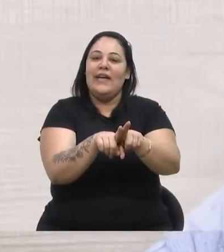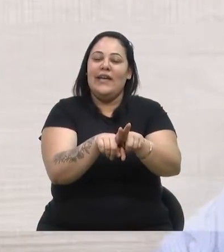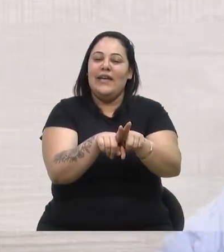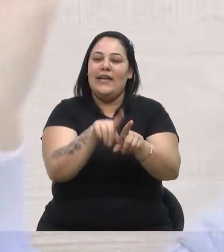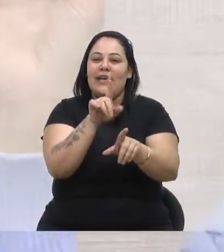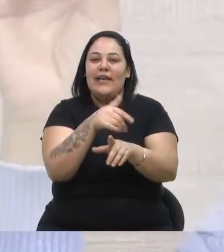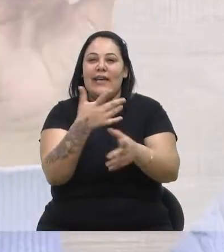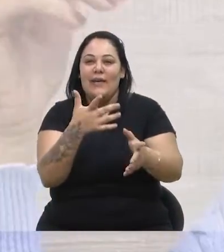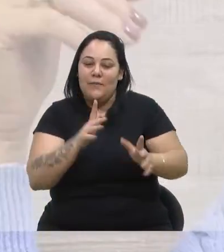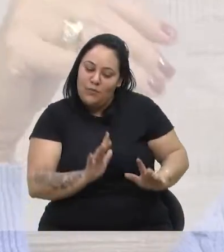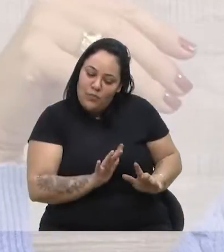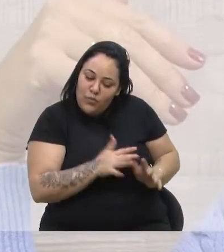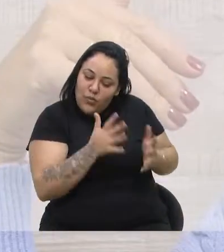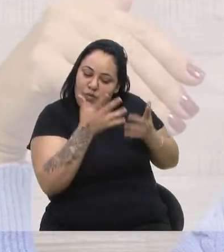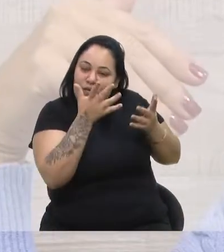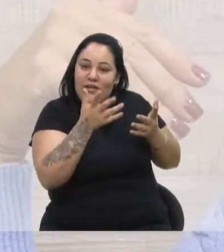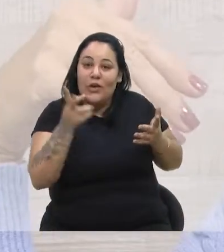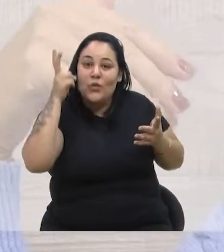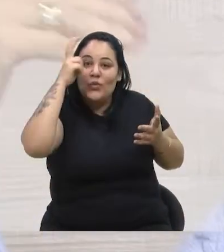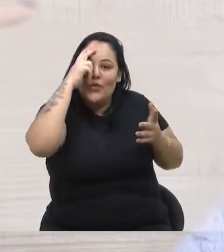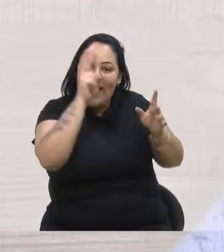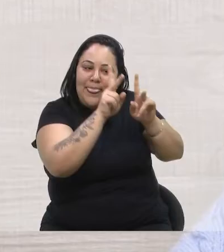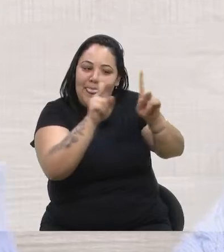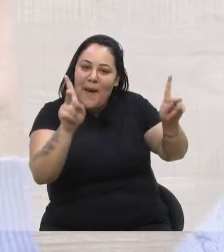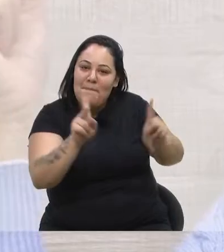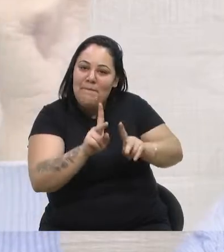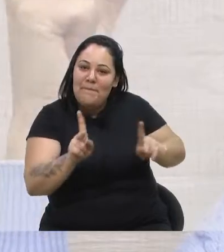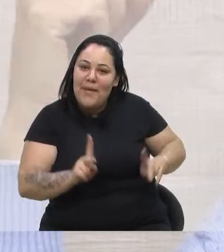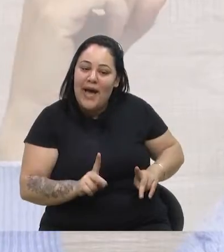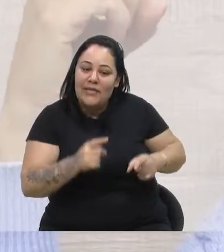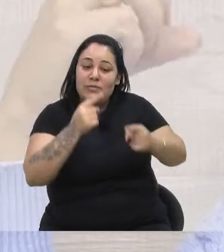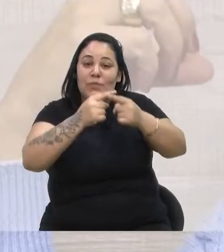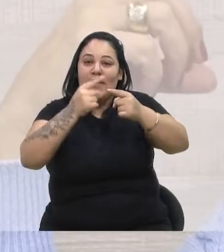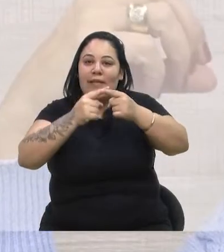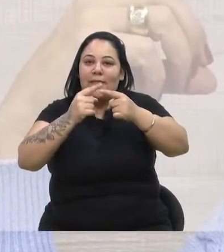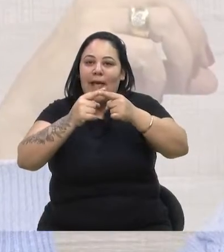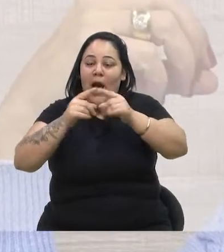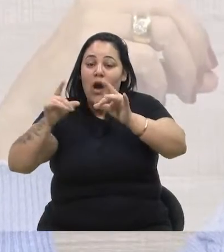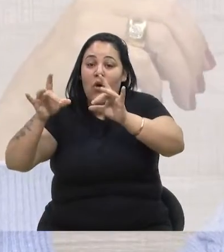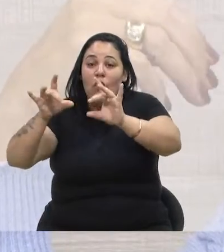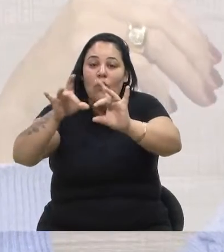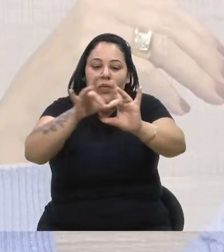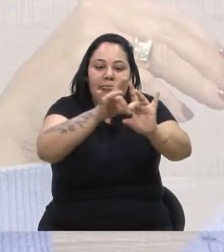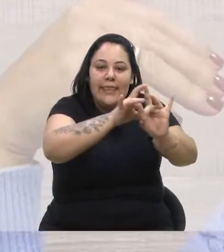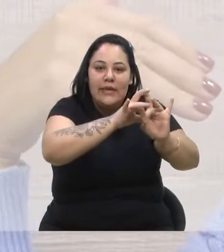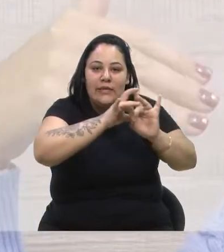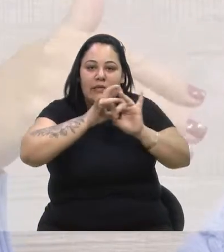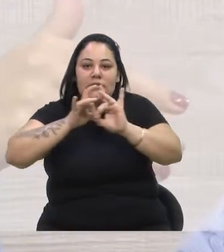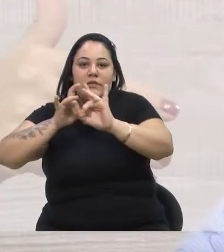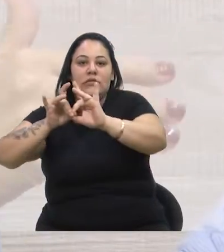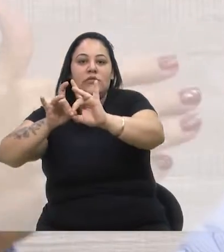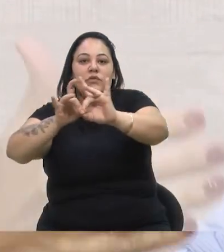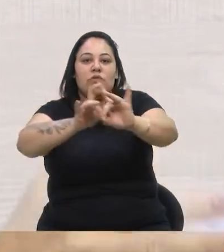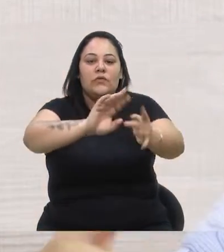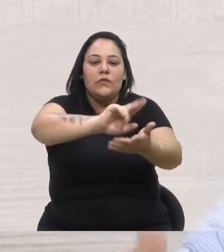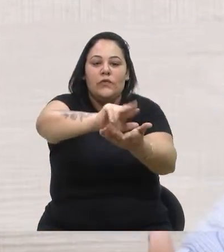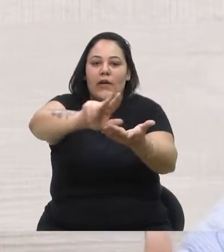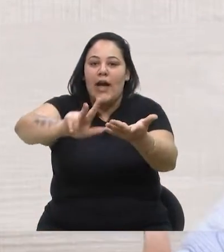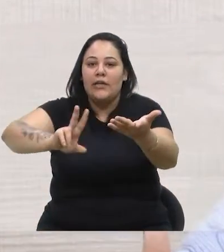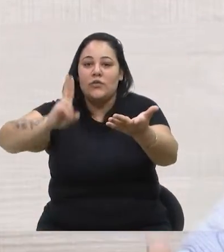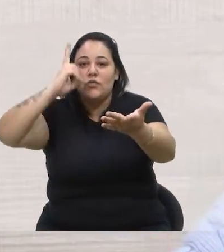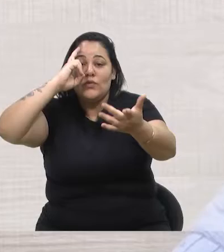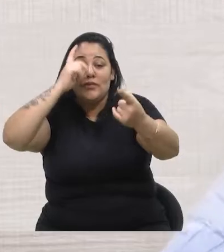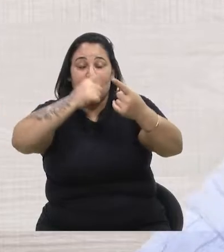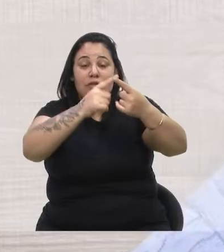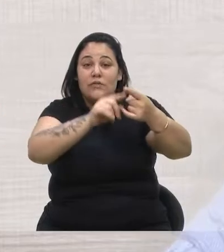Navega Mundo, o estímulo da cultura da paz, porque no momento em que a gente leva para dentro da casa